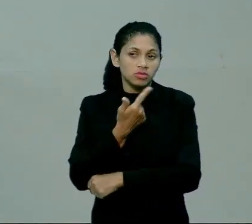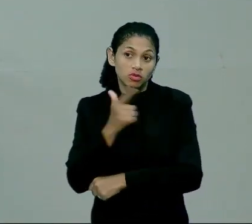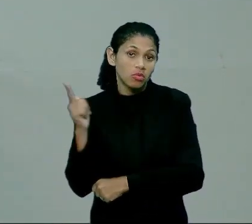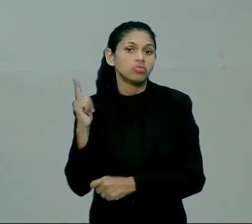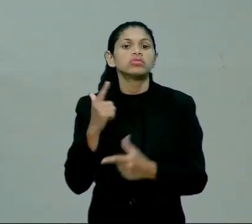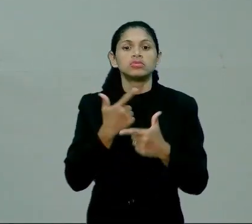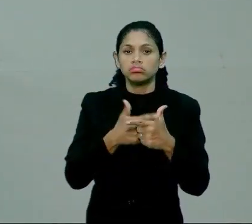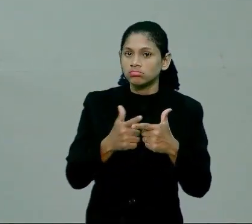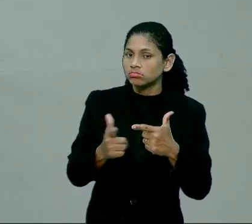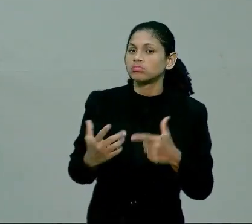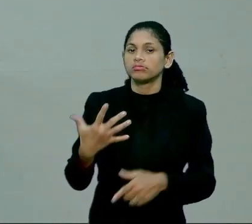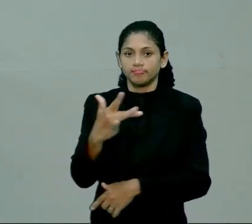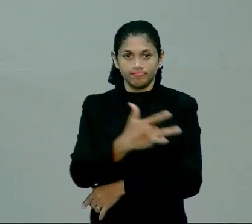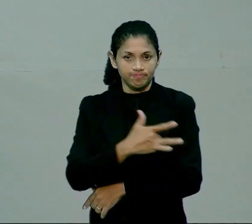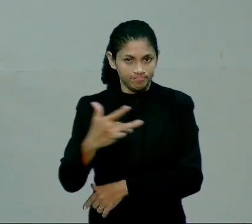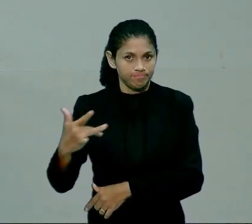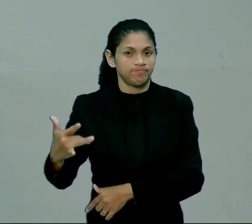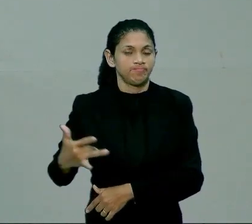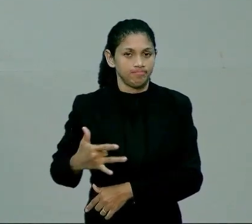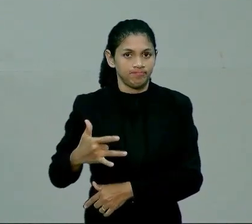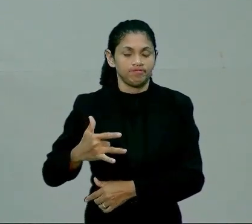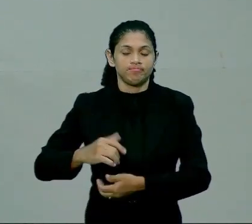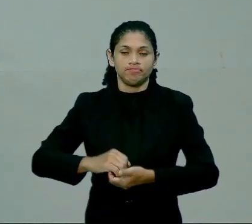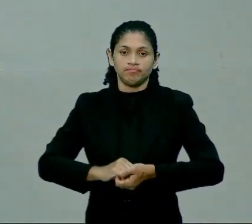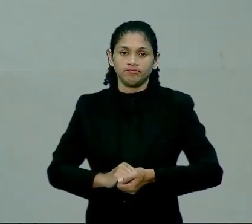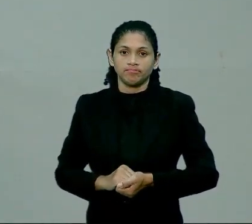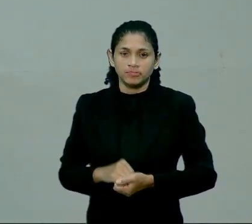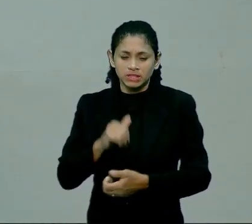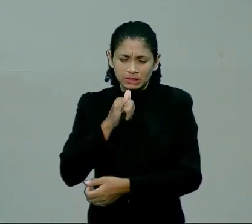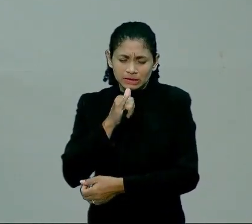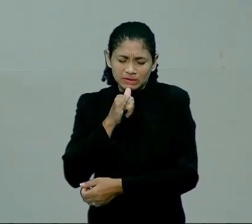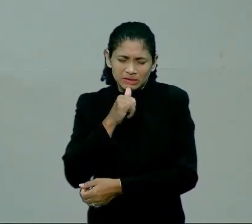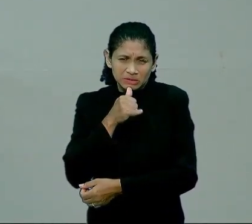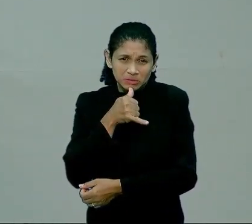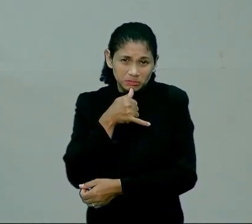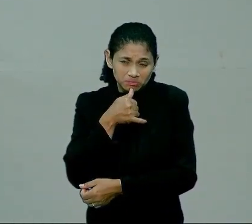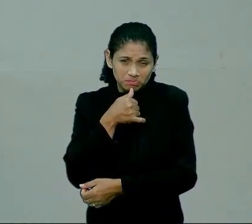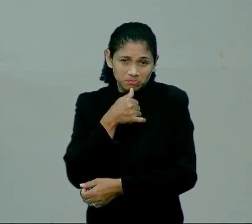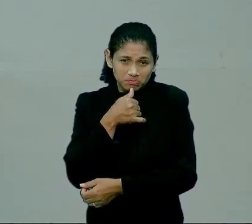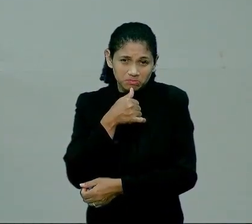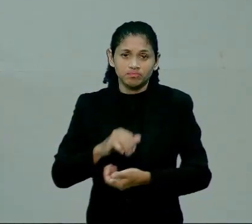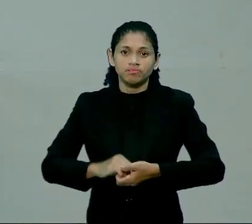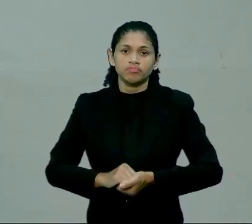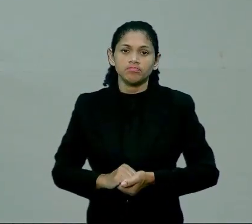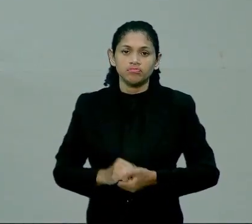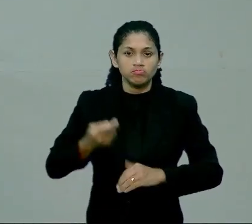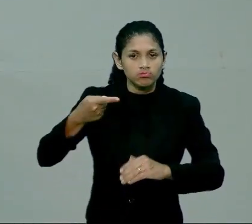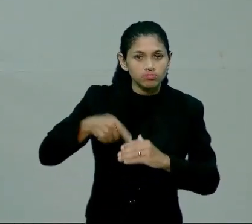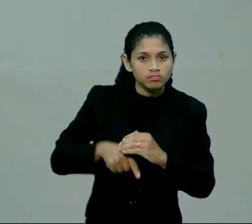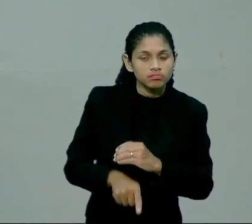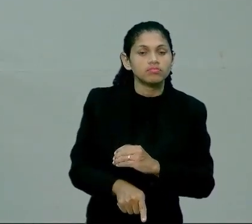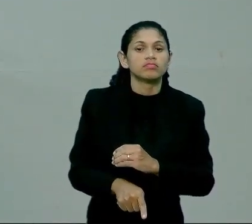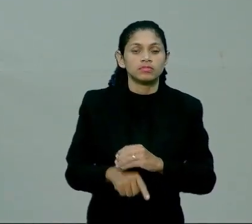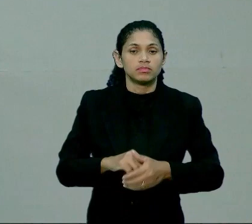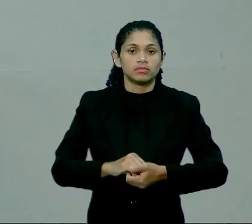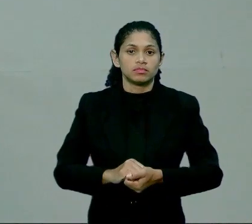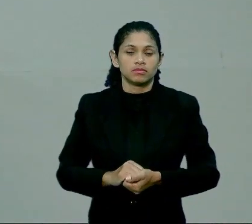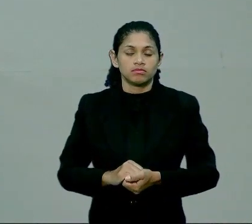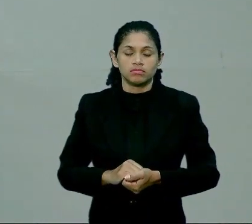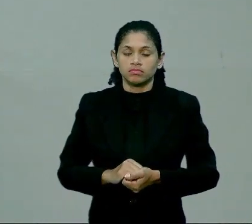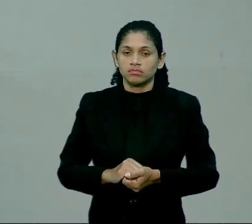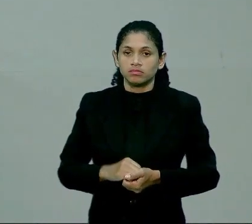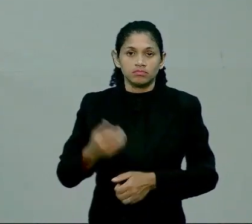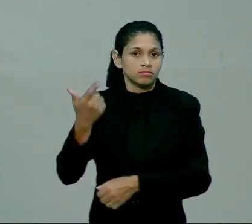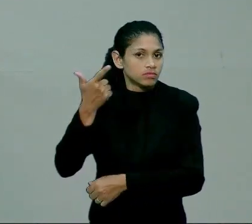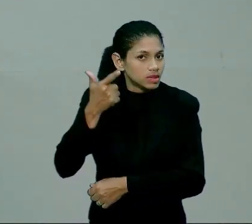quanto a inferiorização e a depressão, essa tristeza exacerbada aprofundada no sentido de não